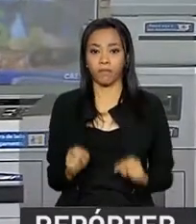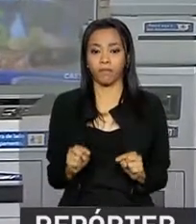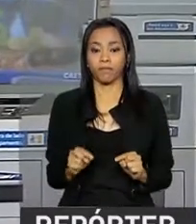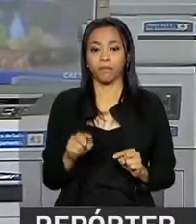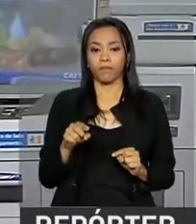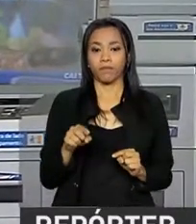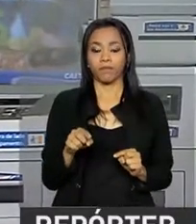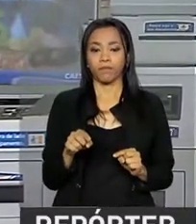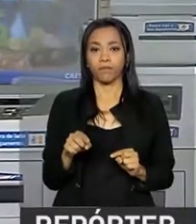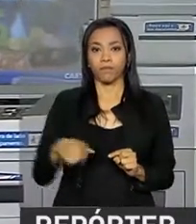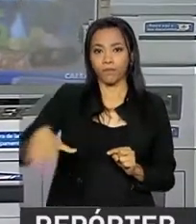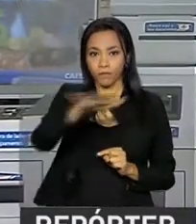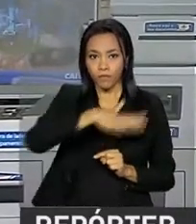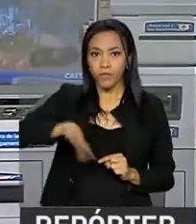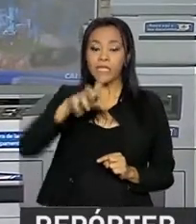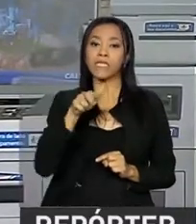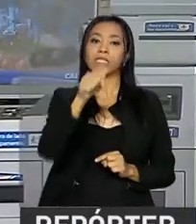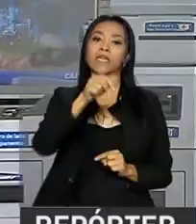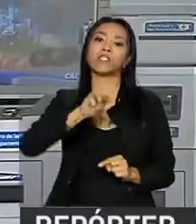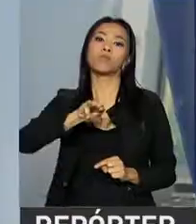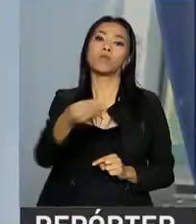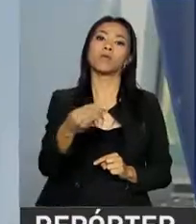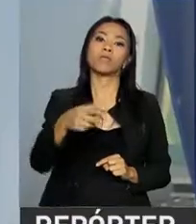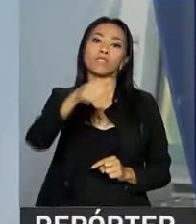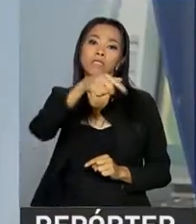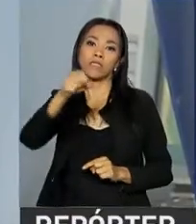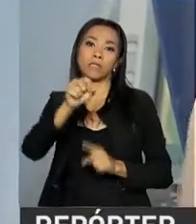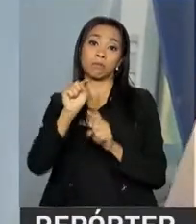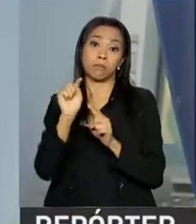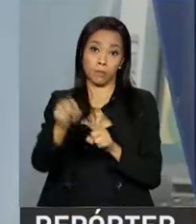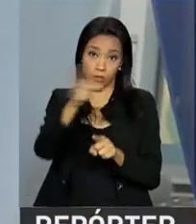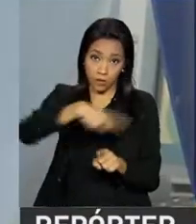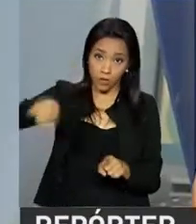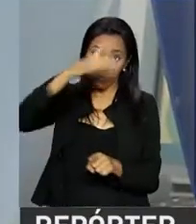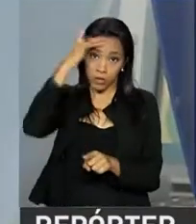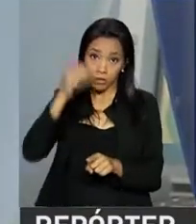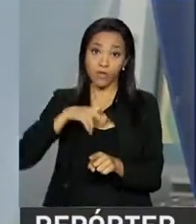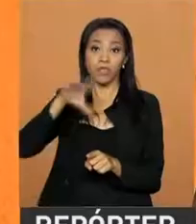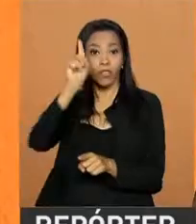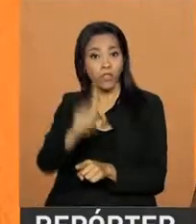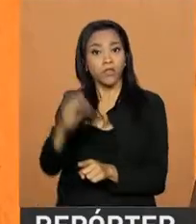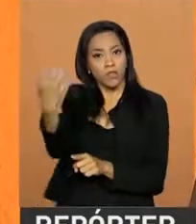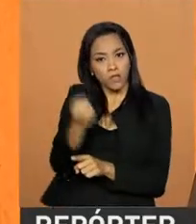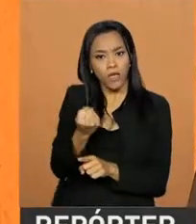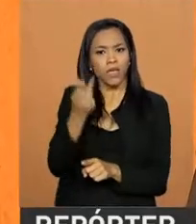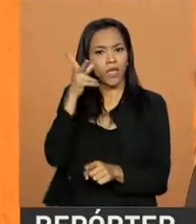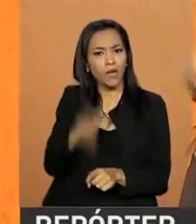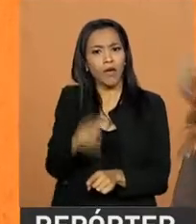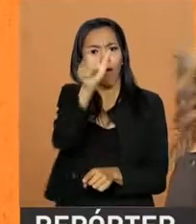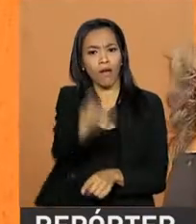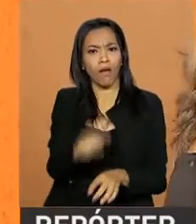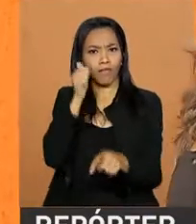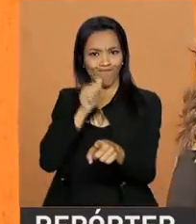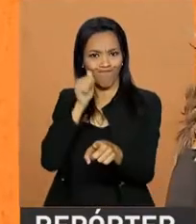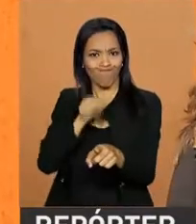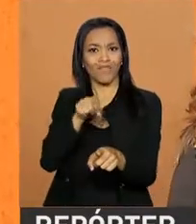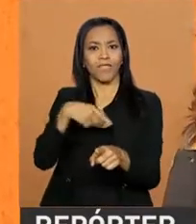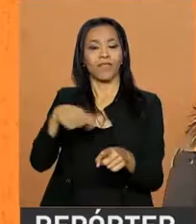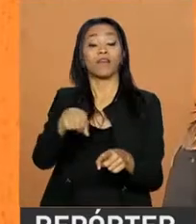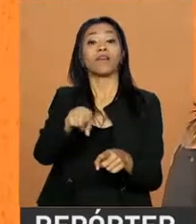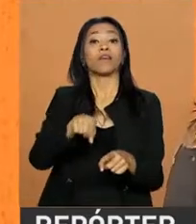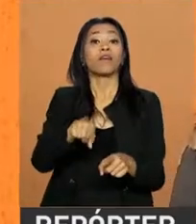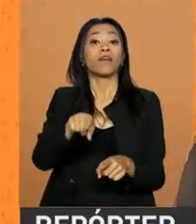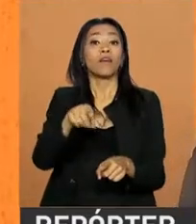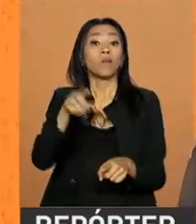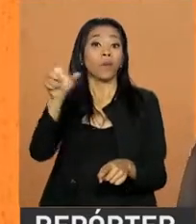todos são 7 milhões e 700 mil brasileiros que têm direito ao saque como esta analista de sistemas que